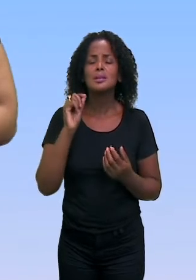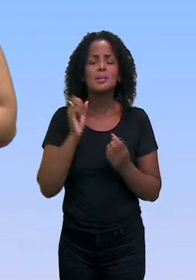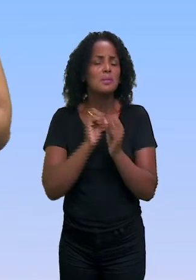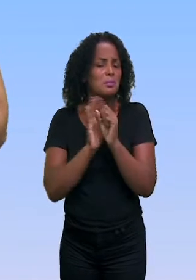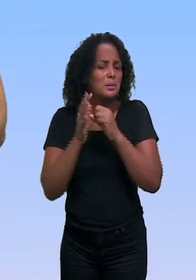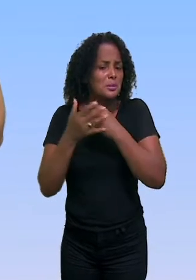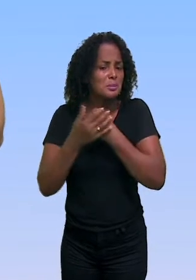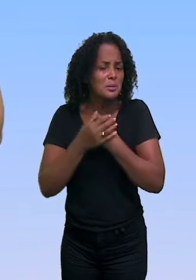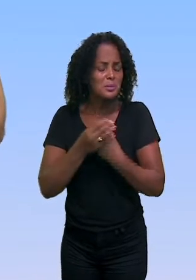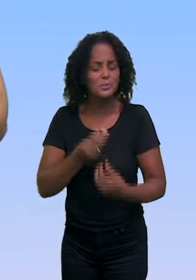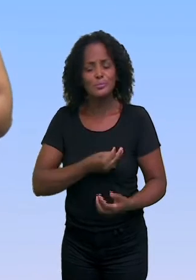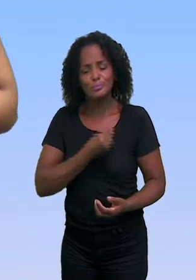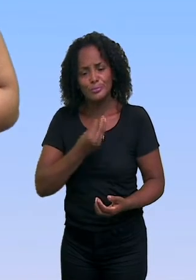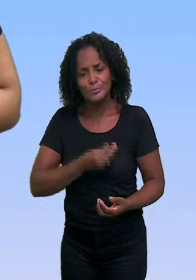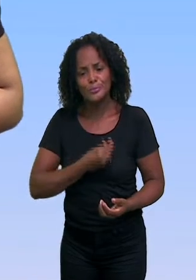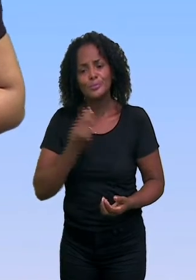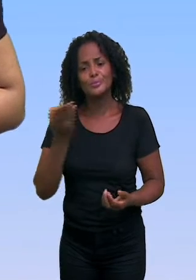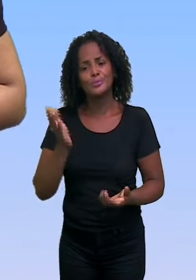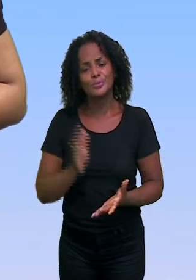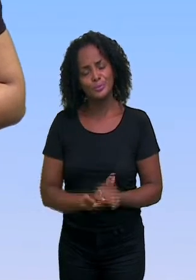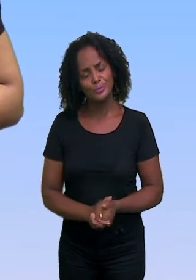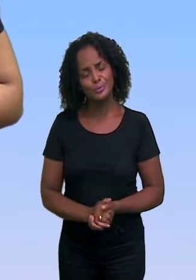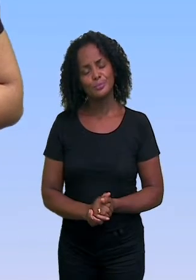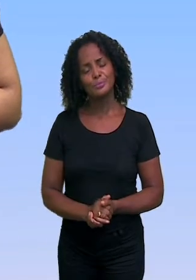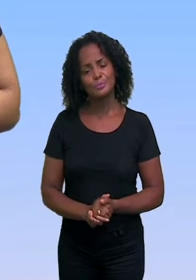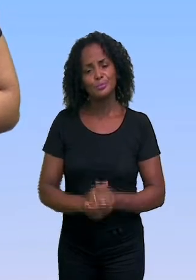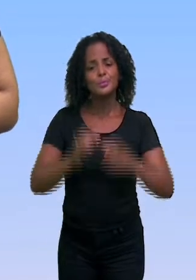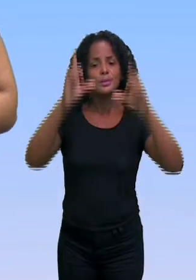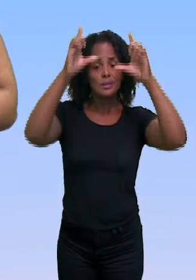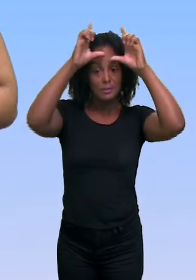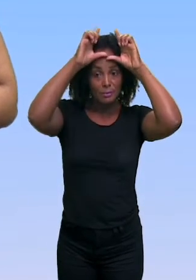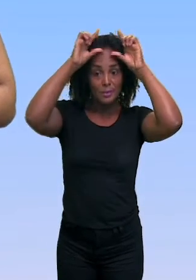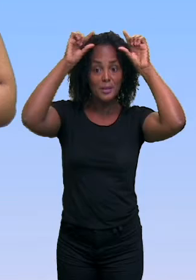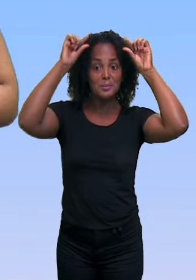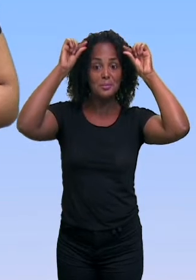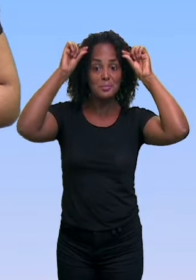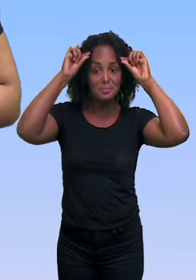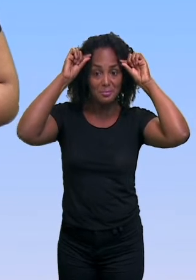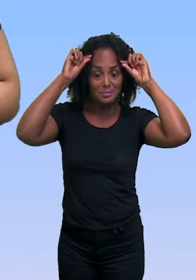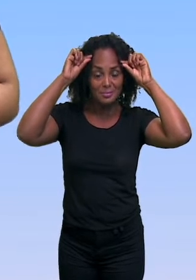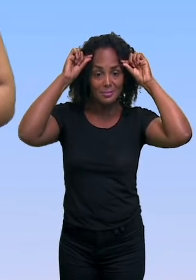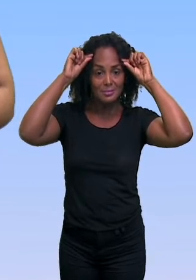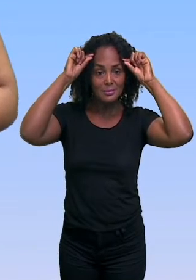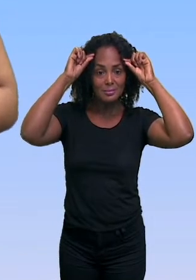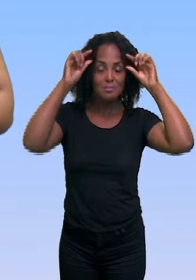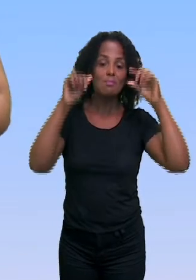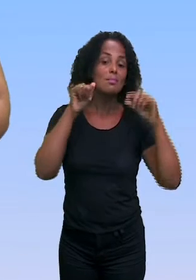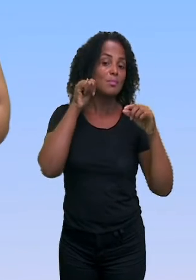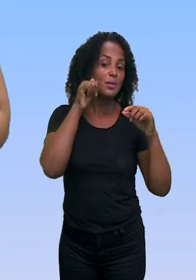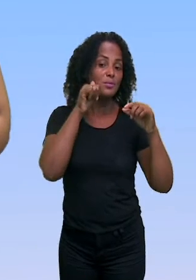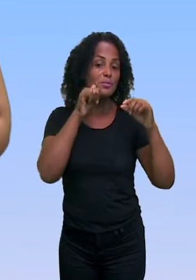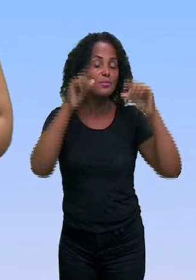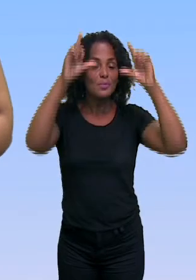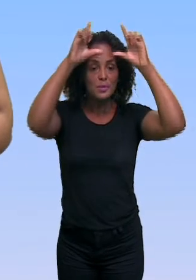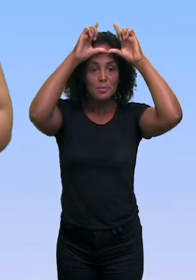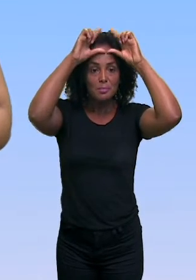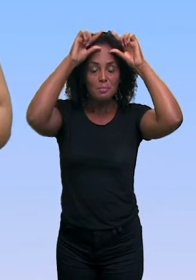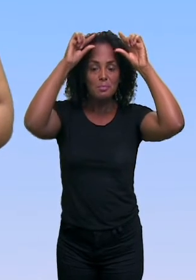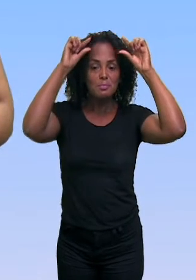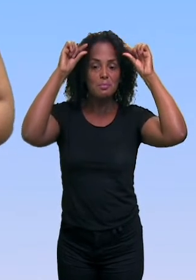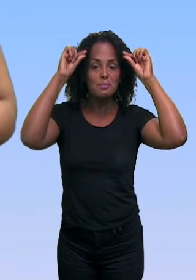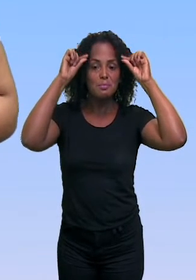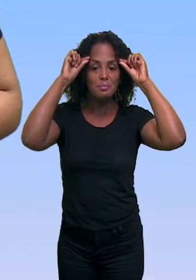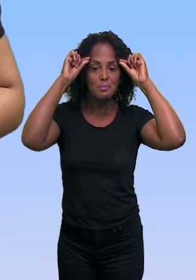que nós temos vivido não é verdade que a enfermeira enfermeira em inglês Nerf